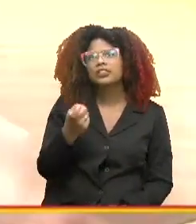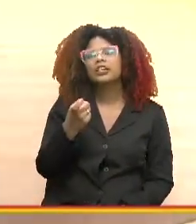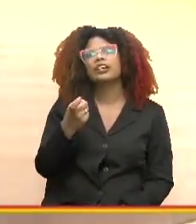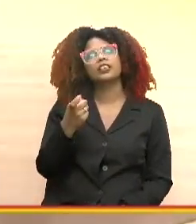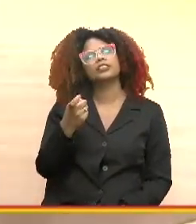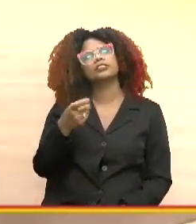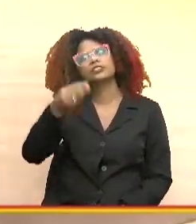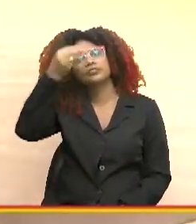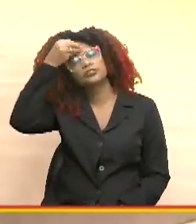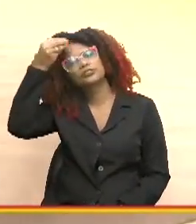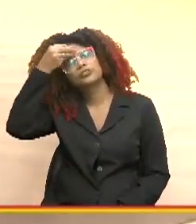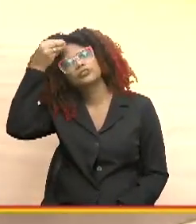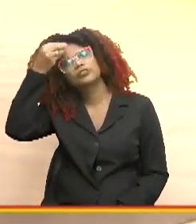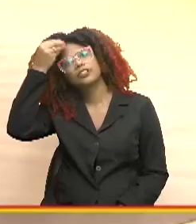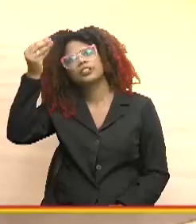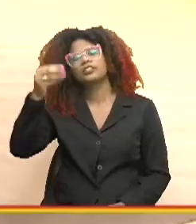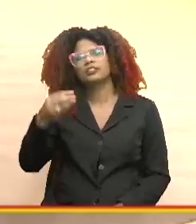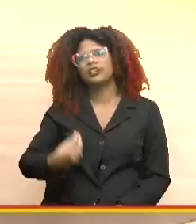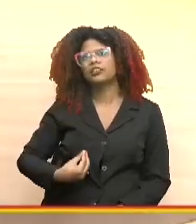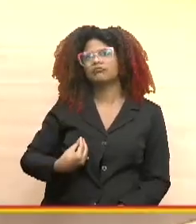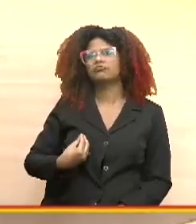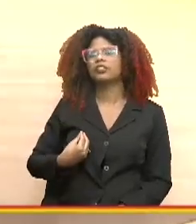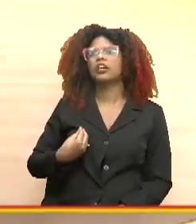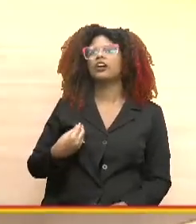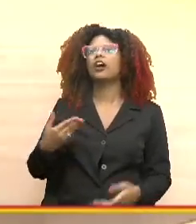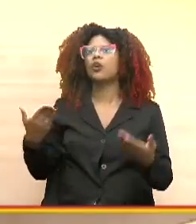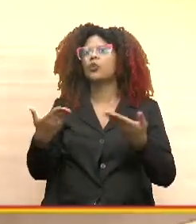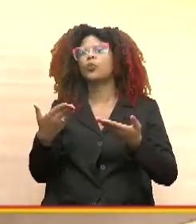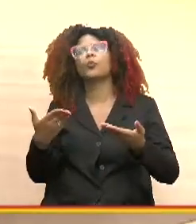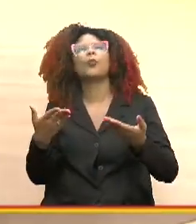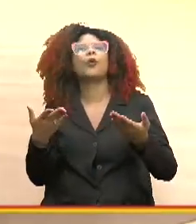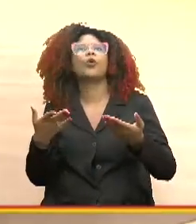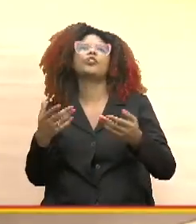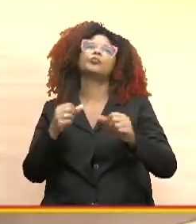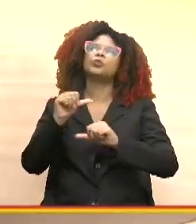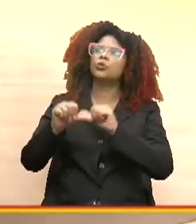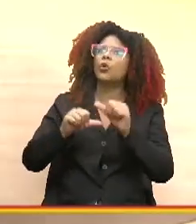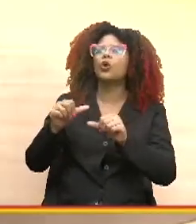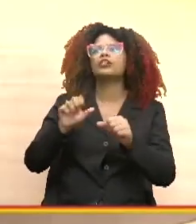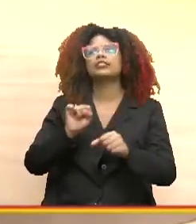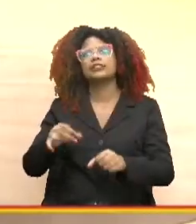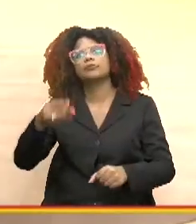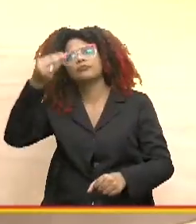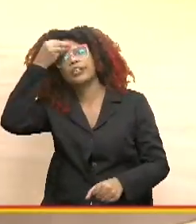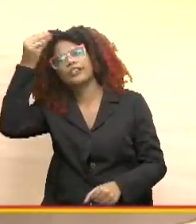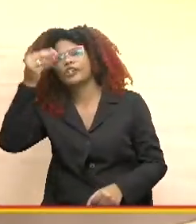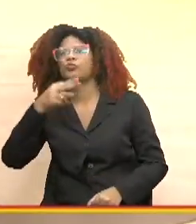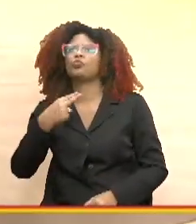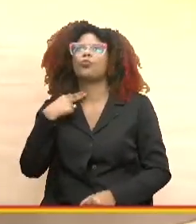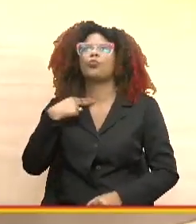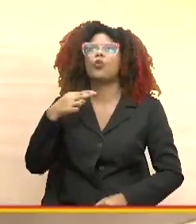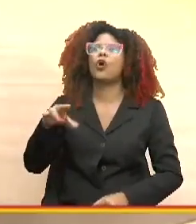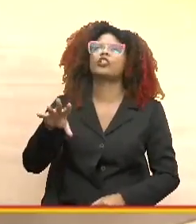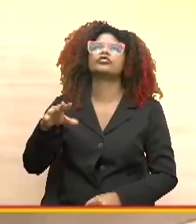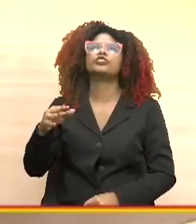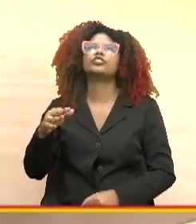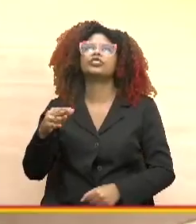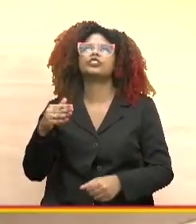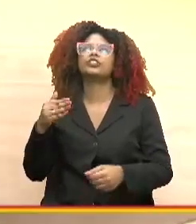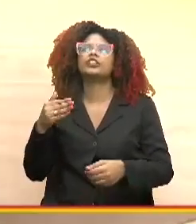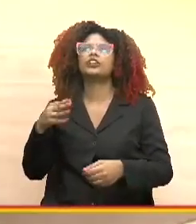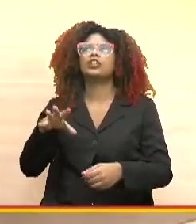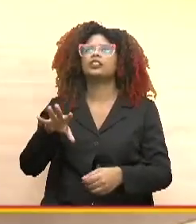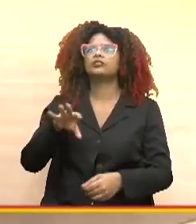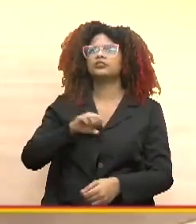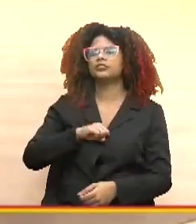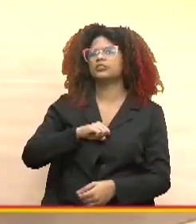do padranhamento que também viesse adotar hoje a lei é um pouco diferente Não não é que eu tenha a restrição assim de